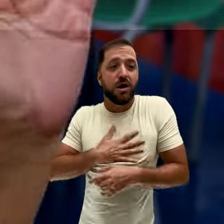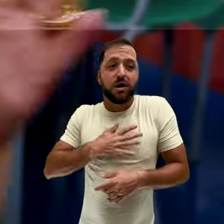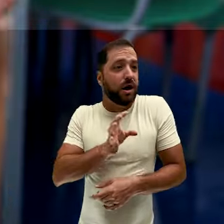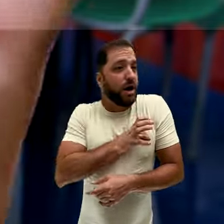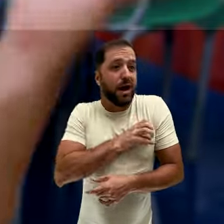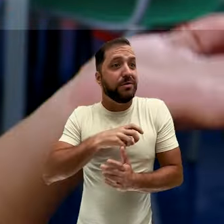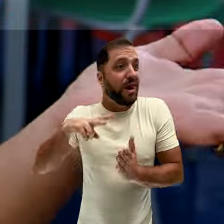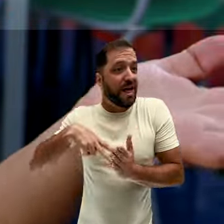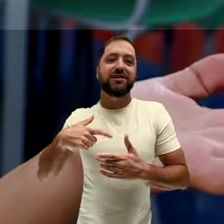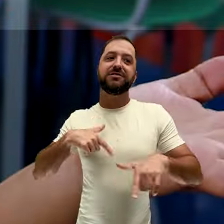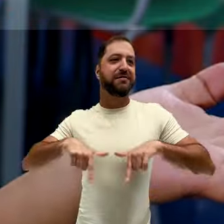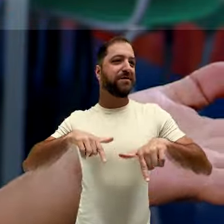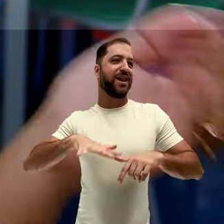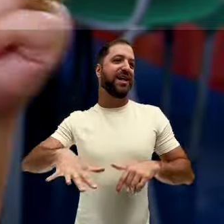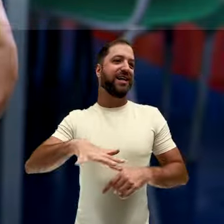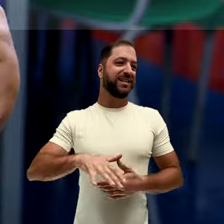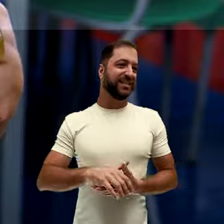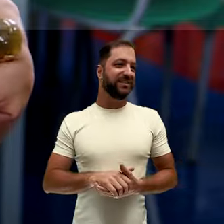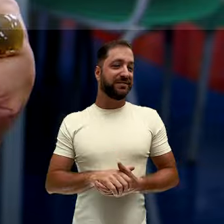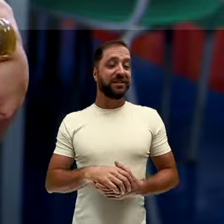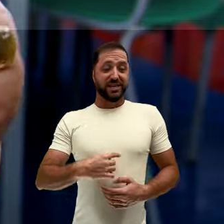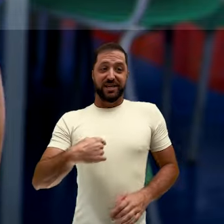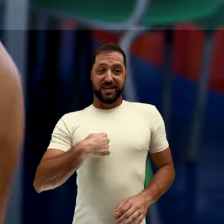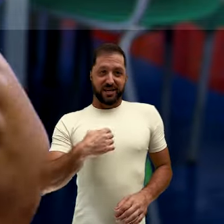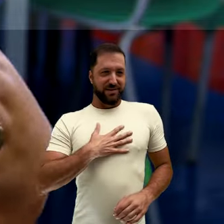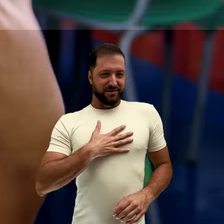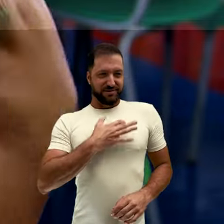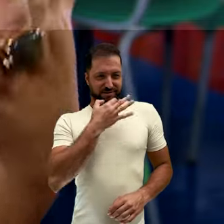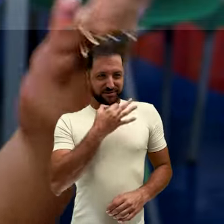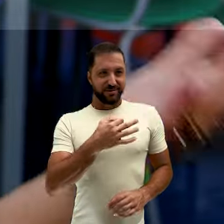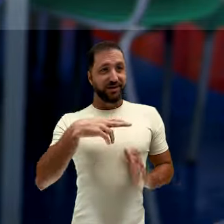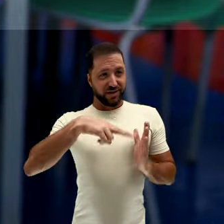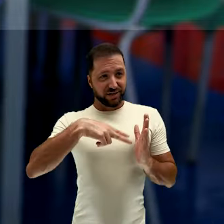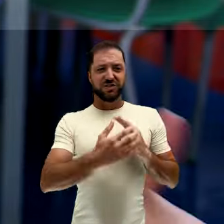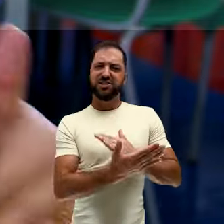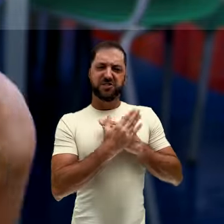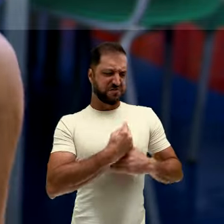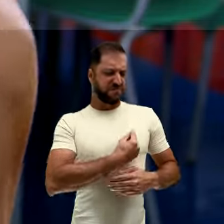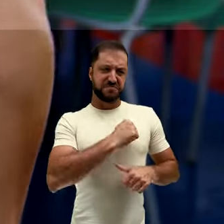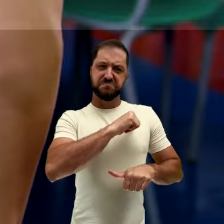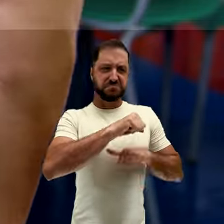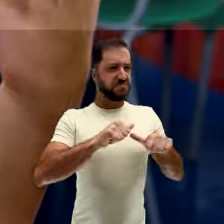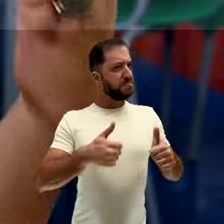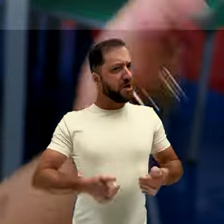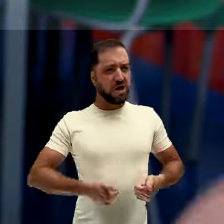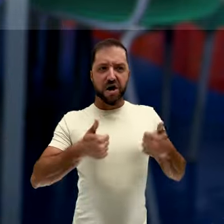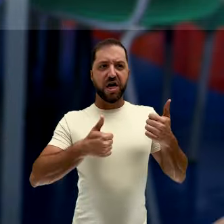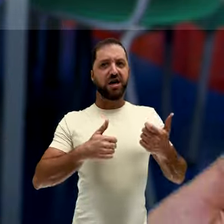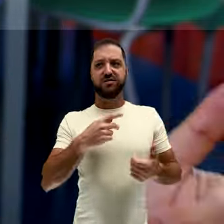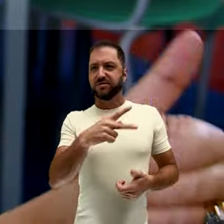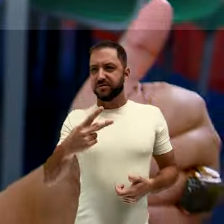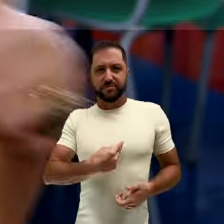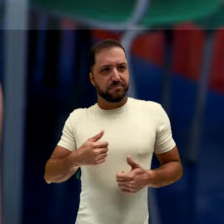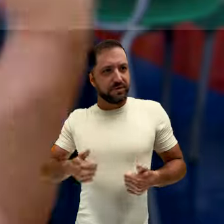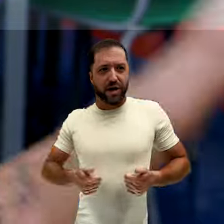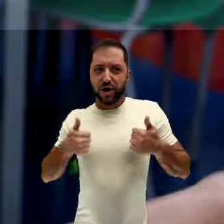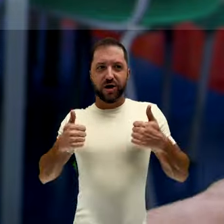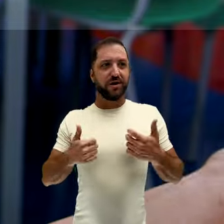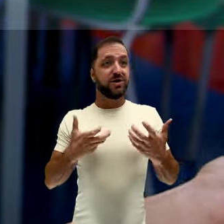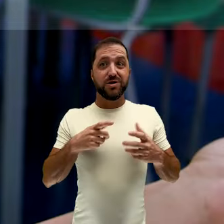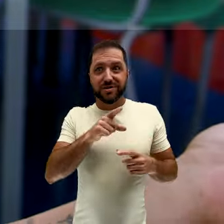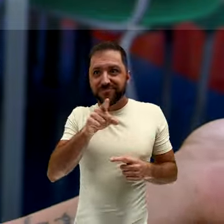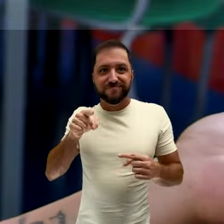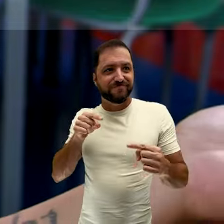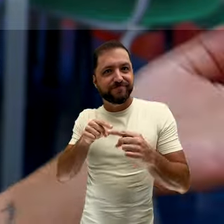o meu maior prazer. E eu acredito que a leitura muda vidas, que a leitura transforma realidades, e eu quero